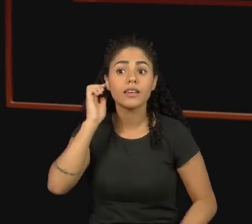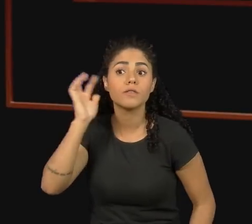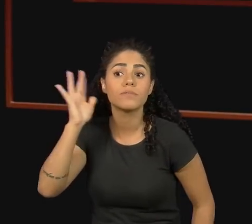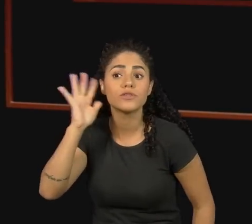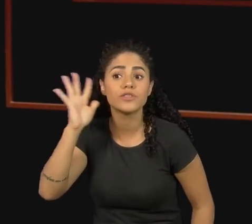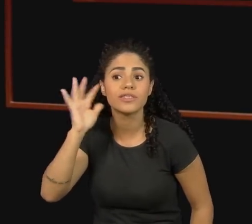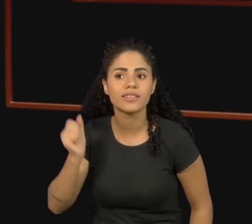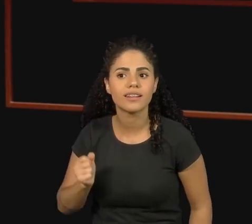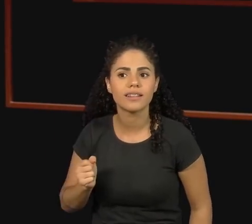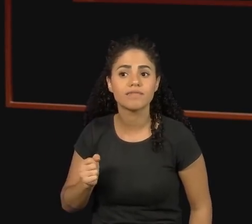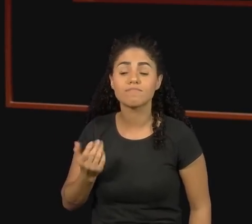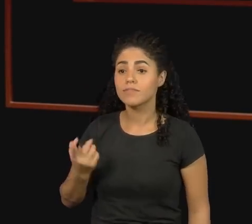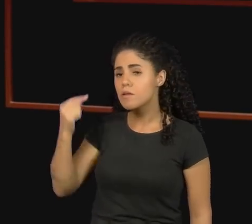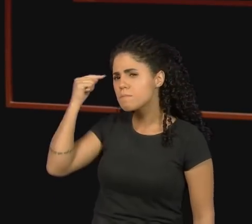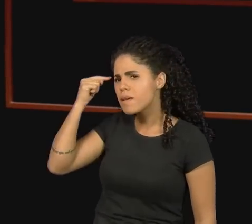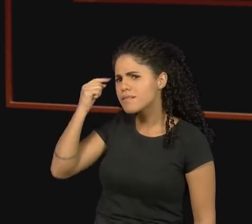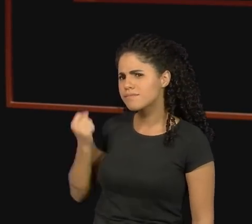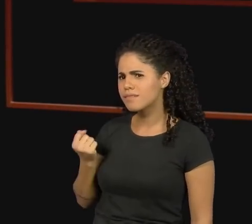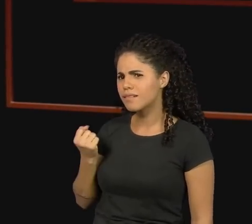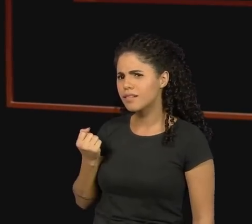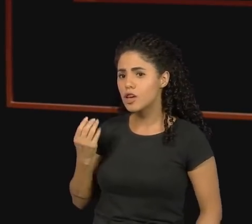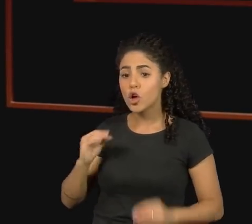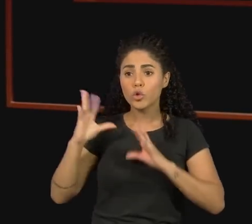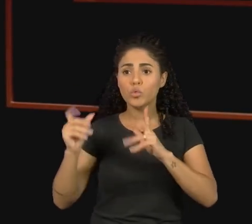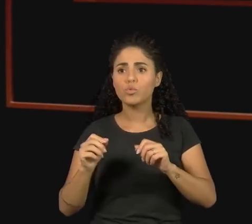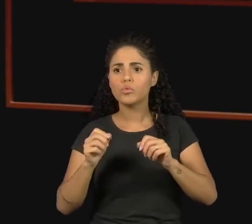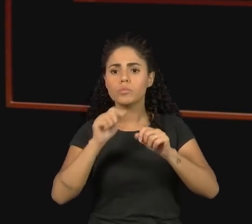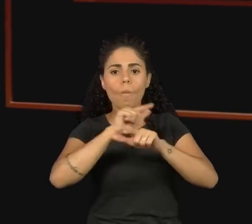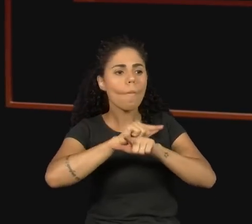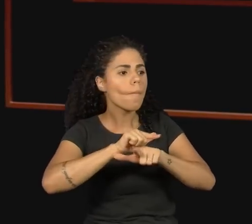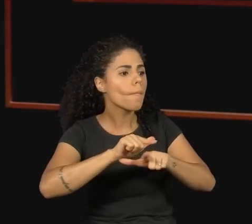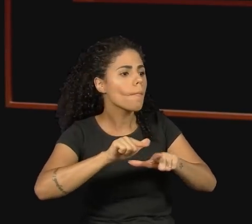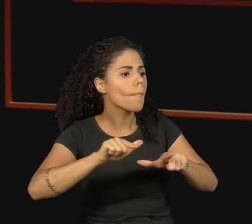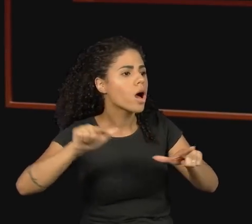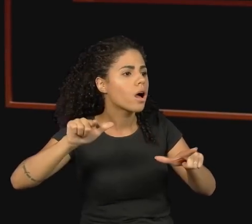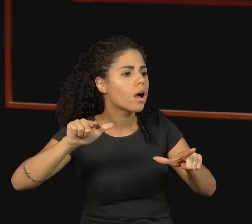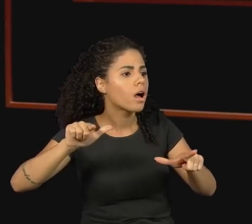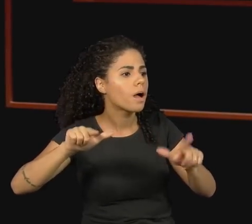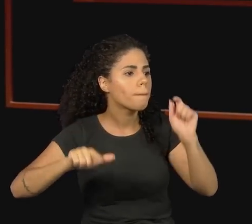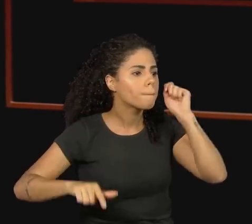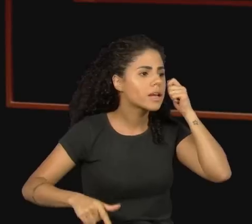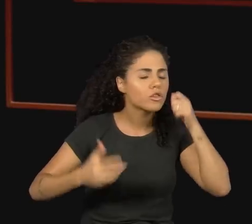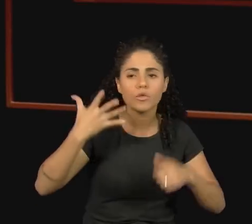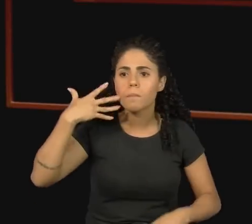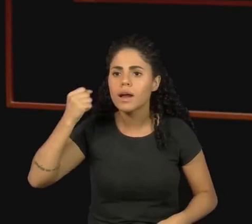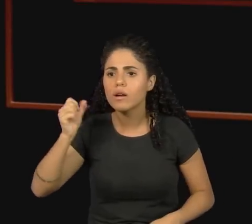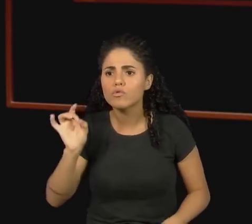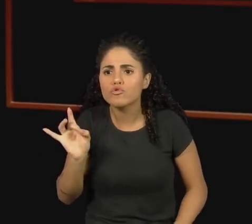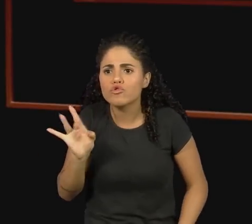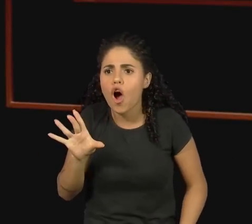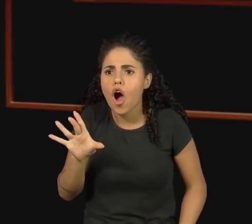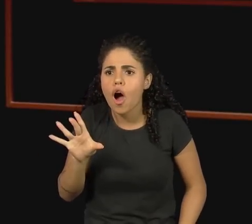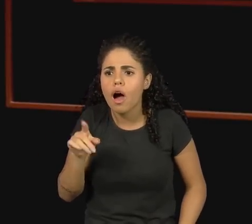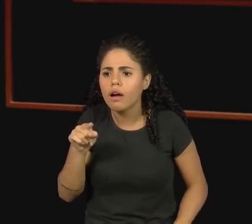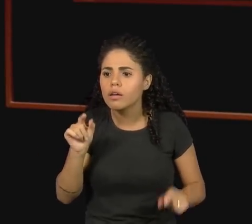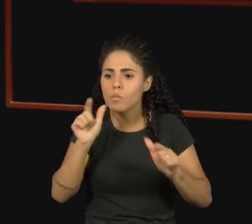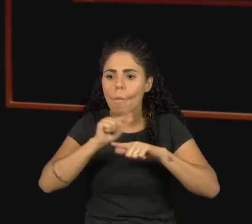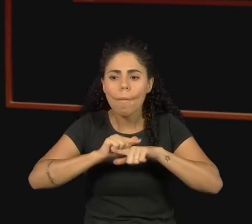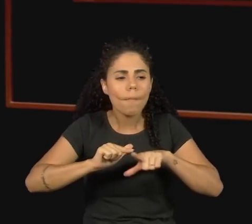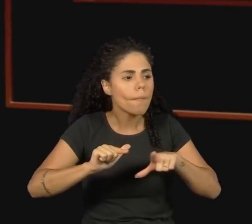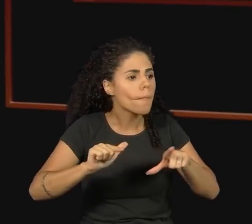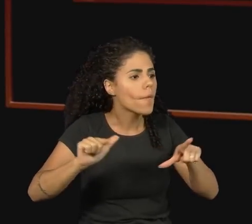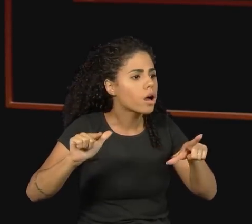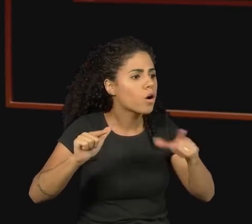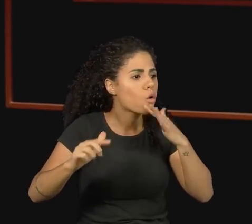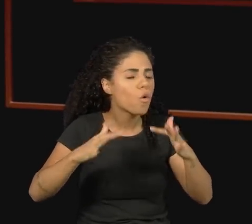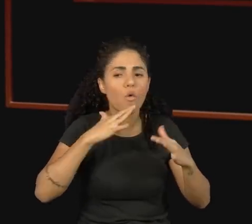arquitetura. Pensa tudo ou branco, ou tudo preto, sem cor. Sabe, como